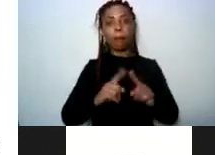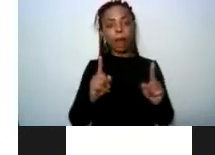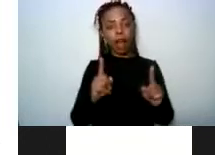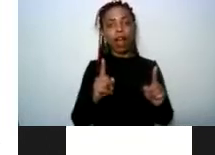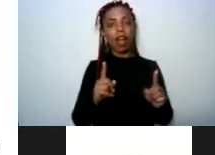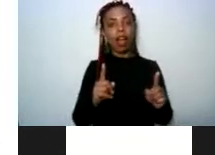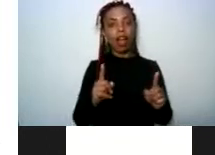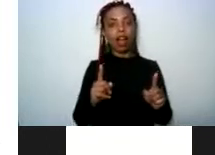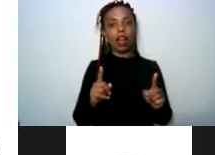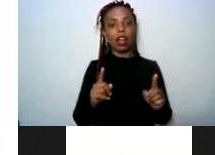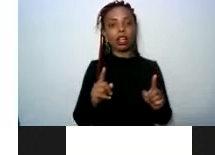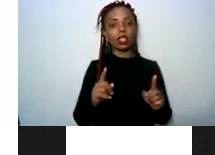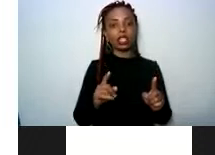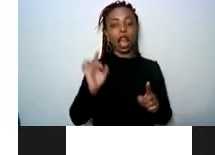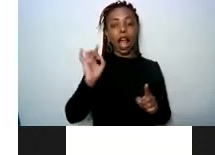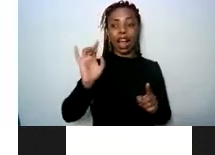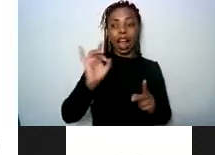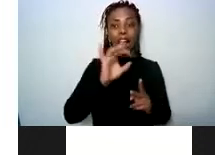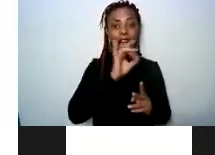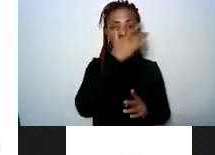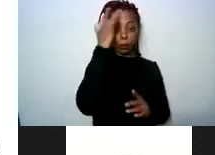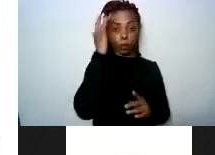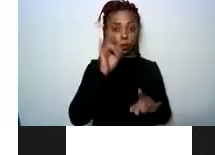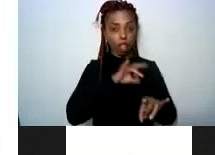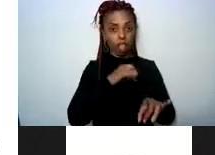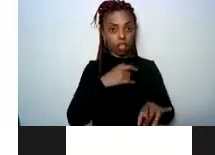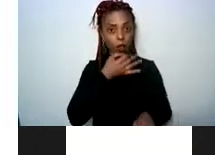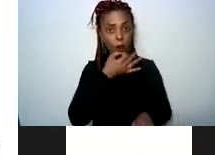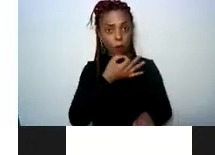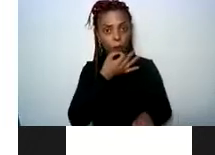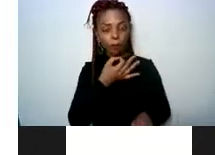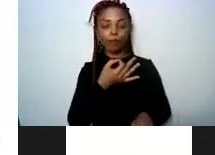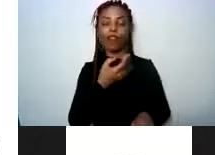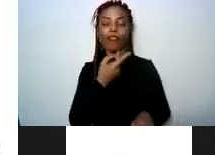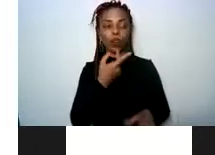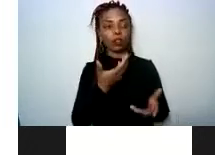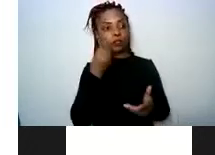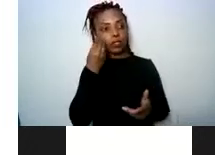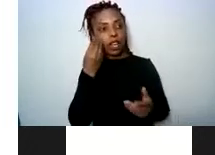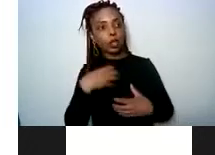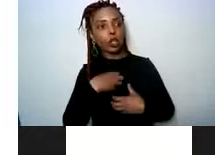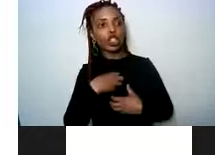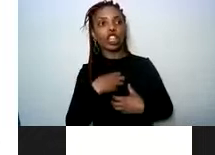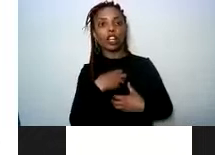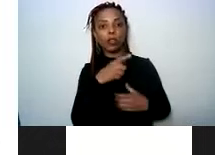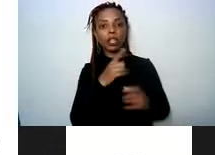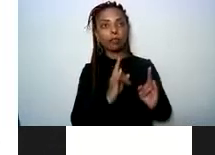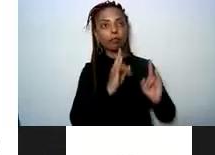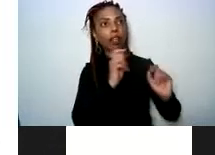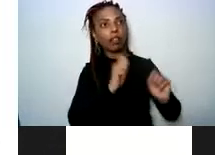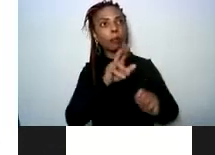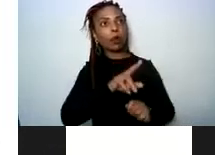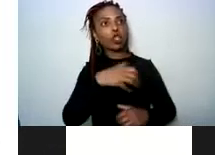e os pareceristas tem uma visão muito mais holística e ampliada desse bem diferente das outras instâncias que focam